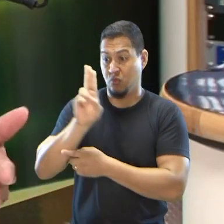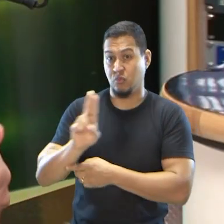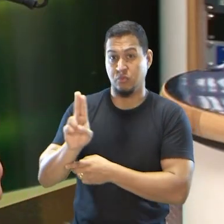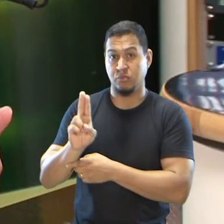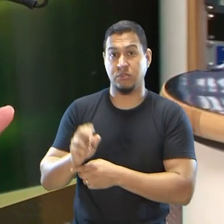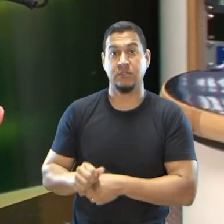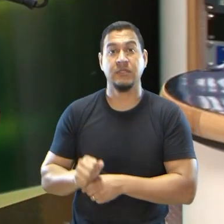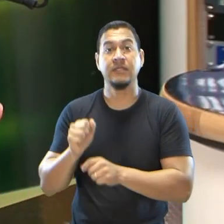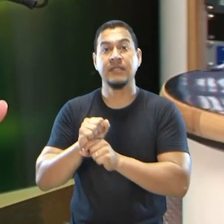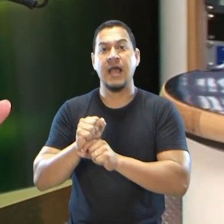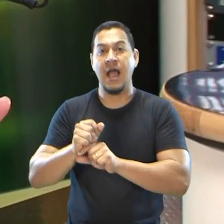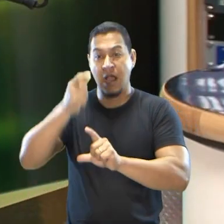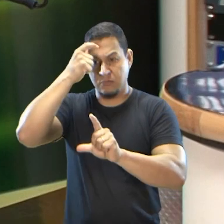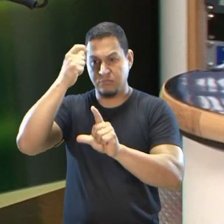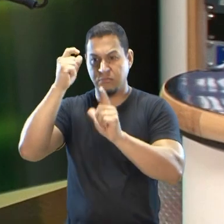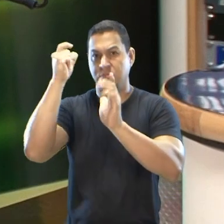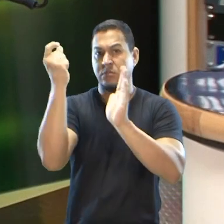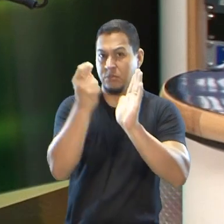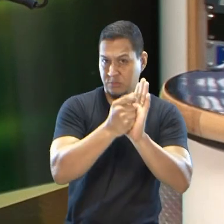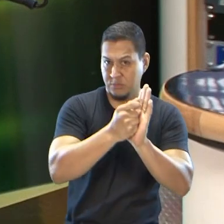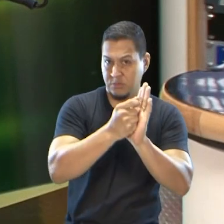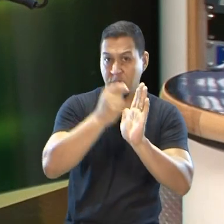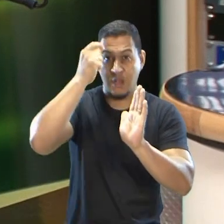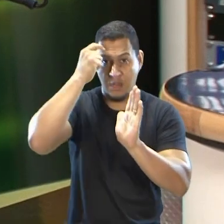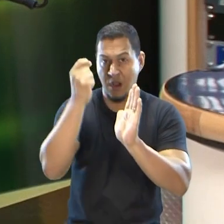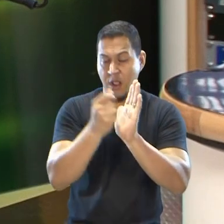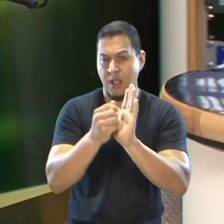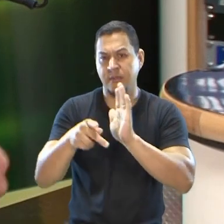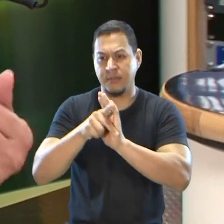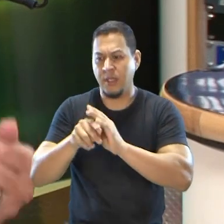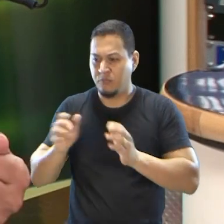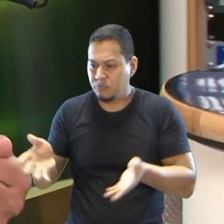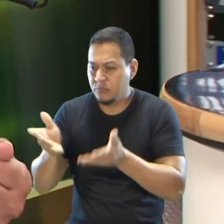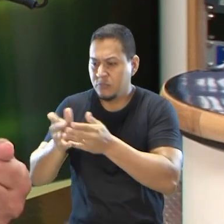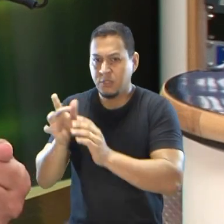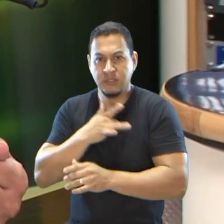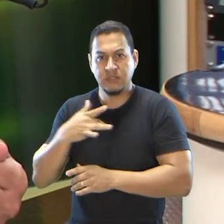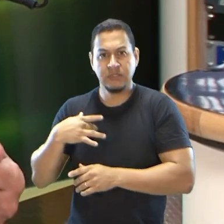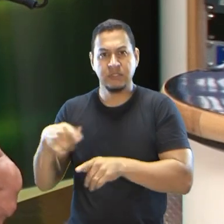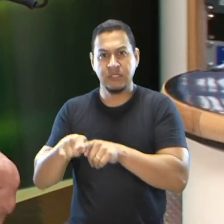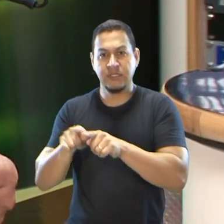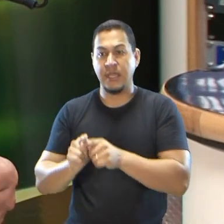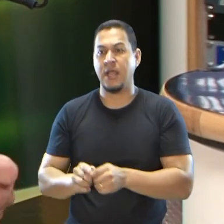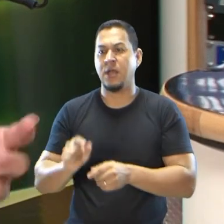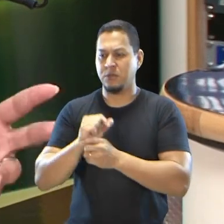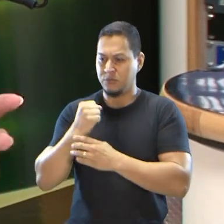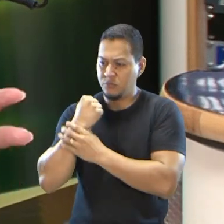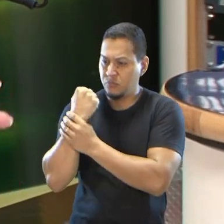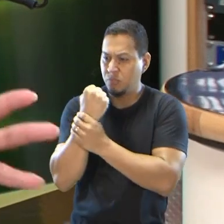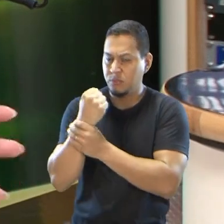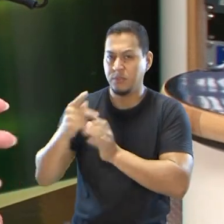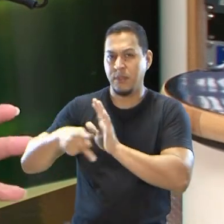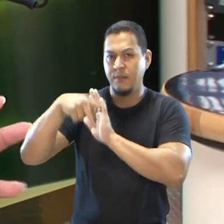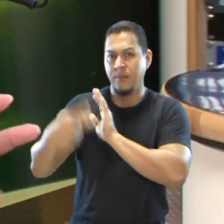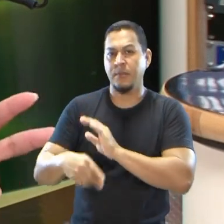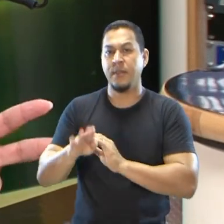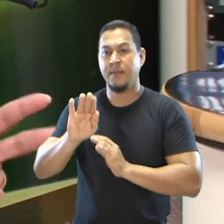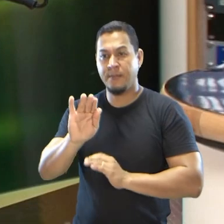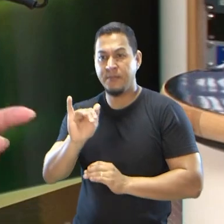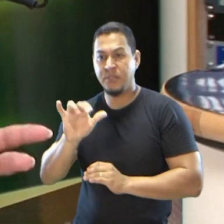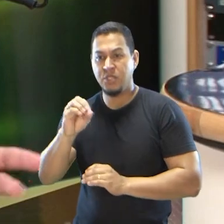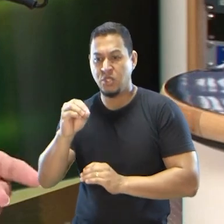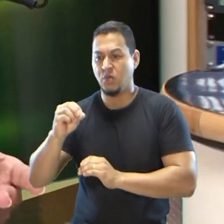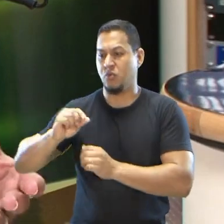da inteligência artificial na educação ambiental, na promoção da saúde e conservação da biodiversidade. Por que a escolha desse